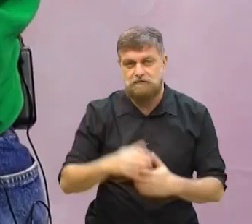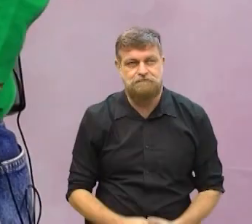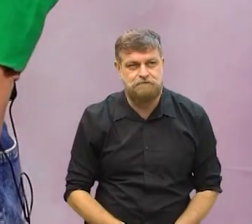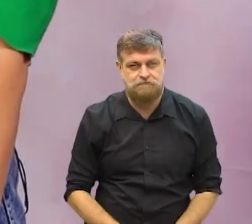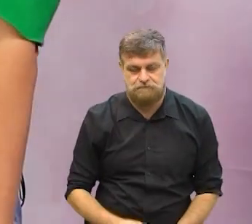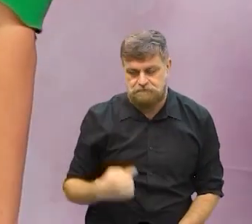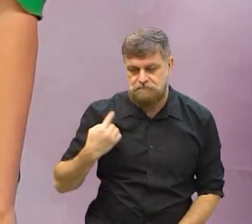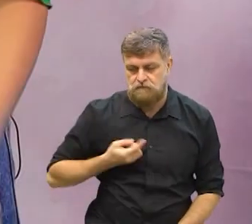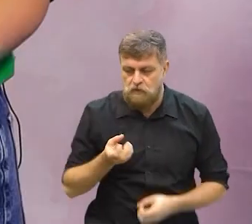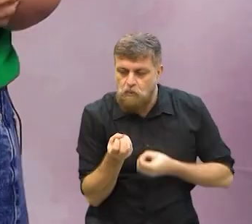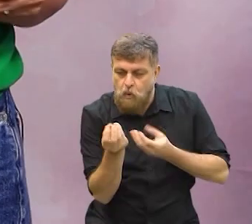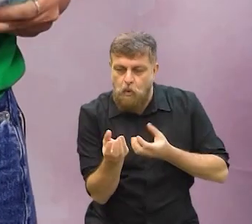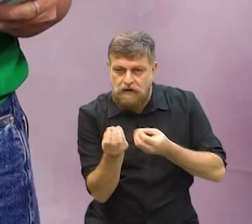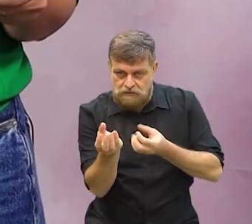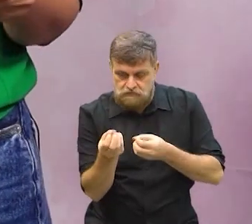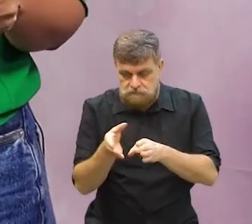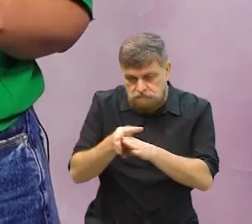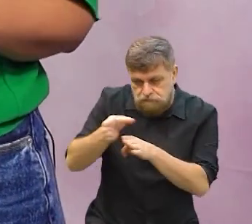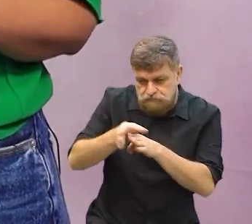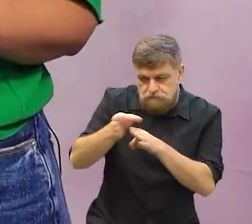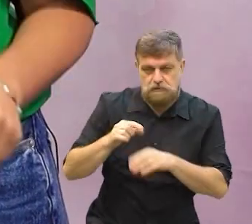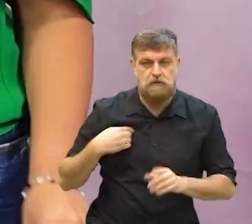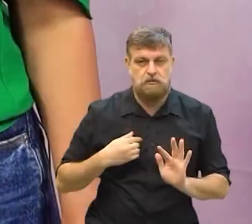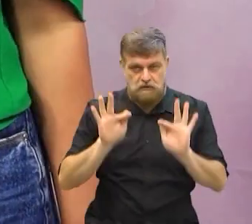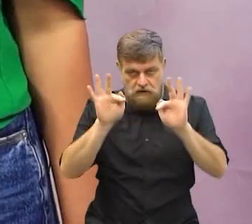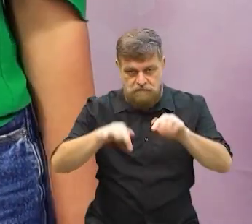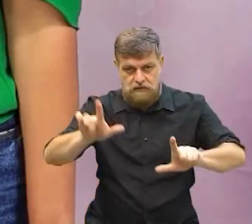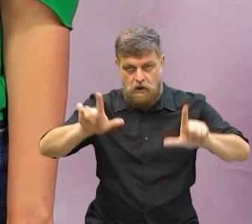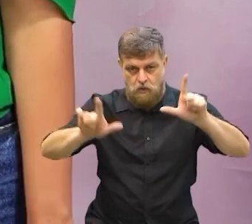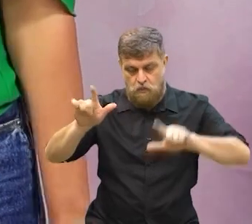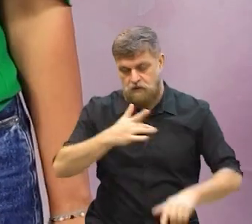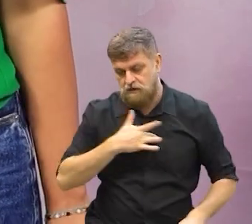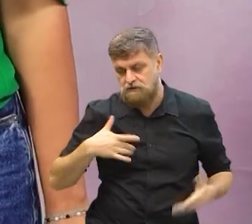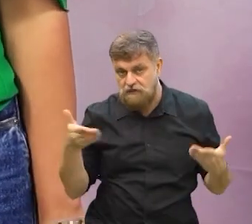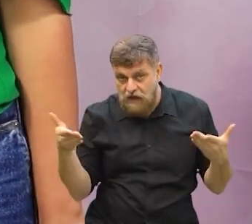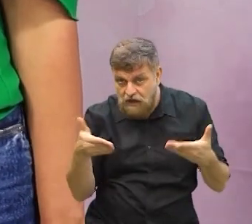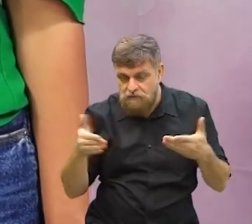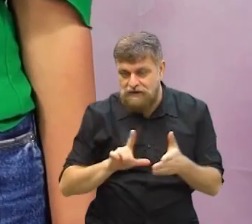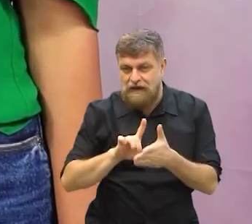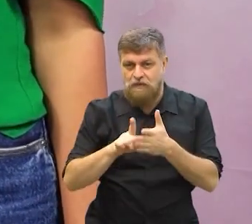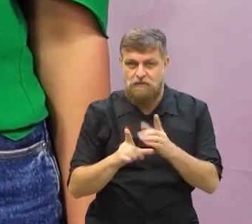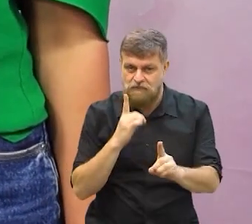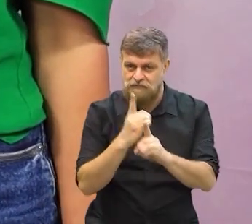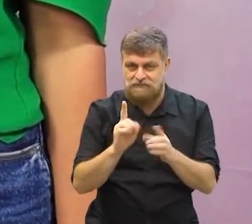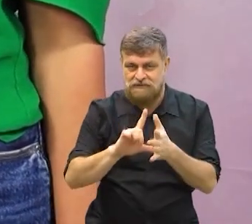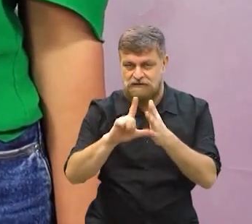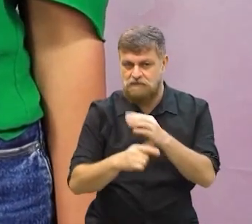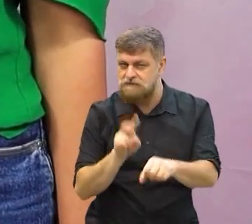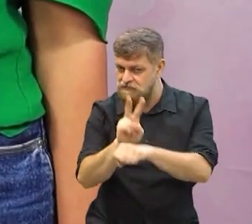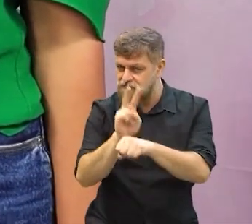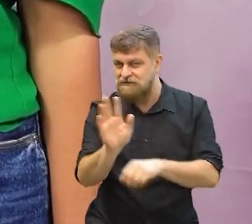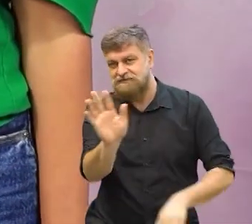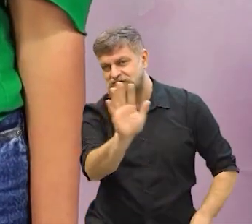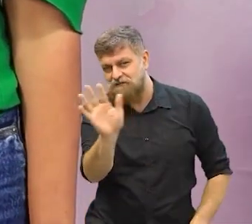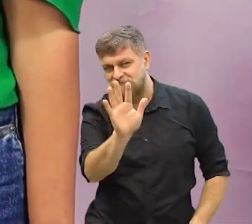obrigado. E assim, então, com essas orientações do Dr. Bruno, a gente encerra o quadro Saúde Agora de hoje. A gente se vê na próxima edição.